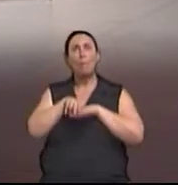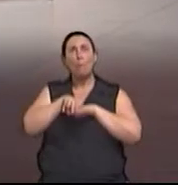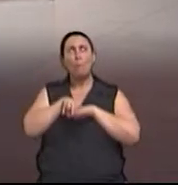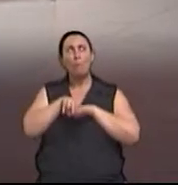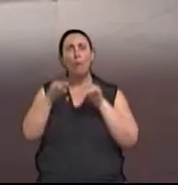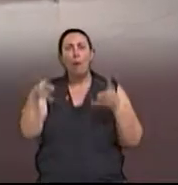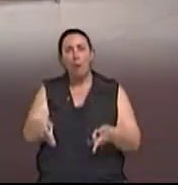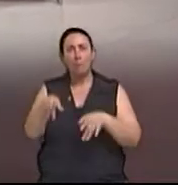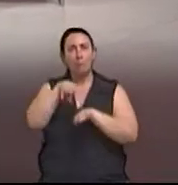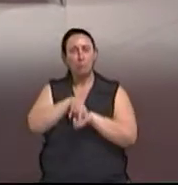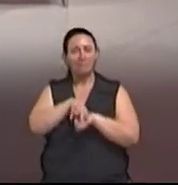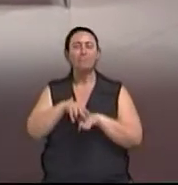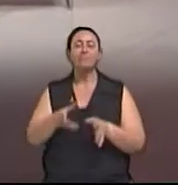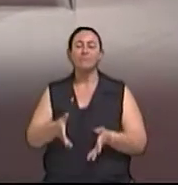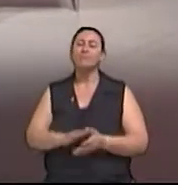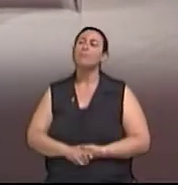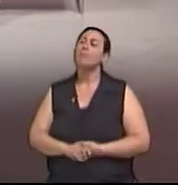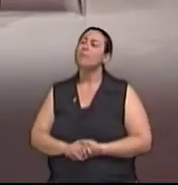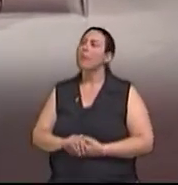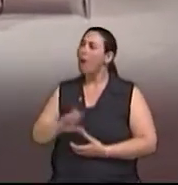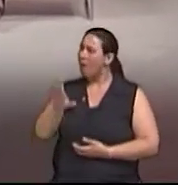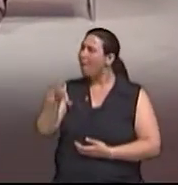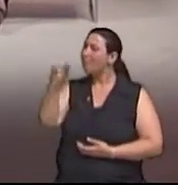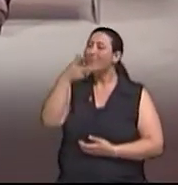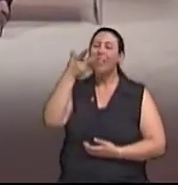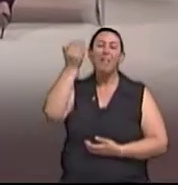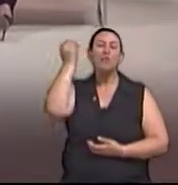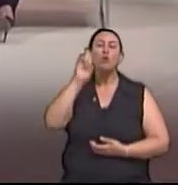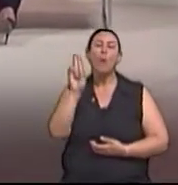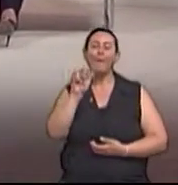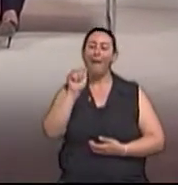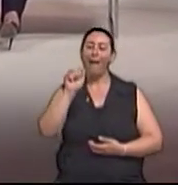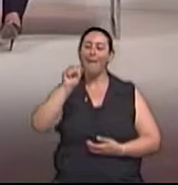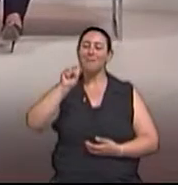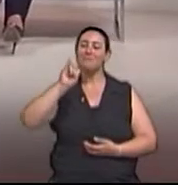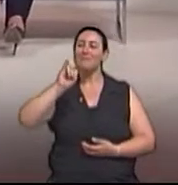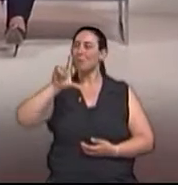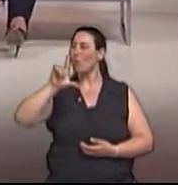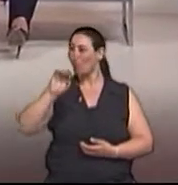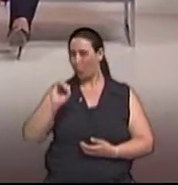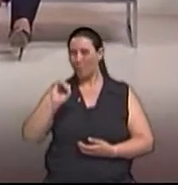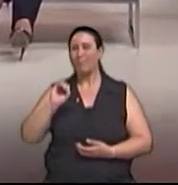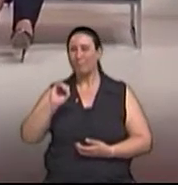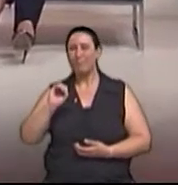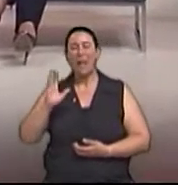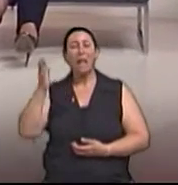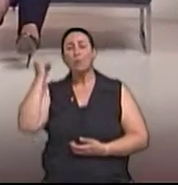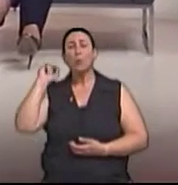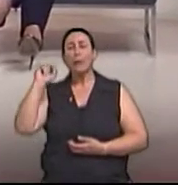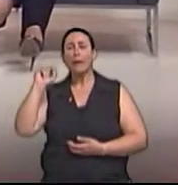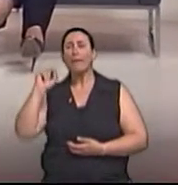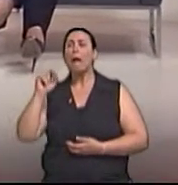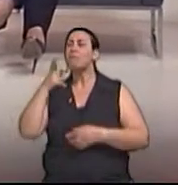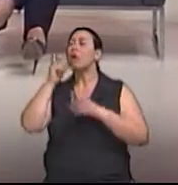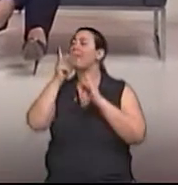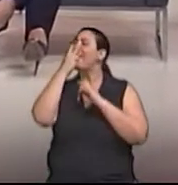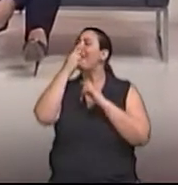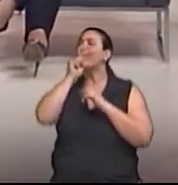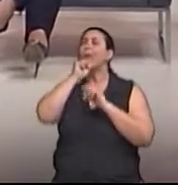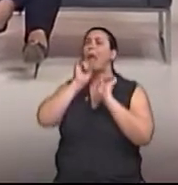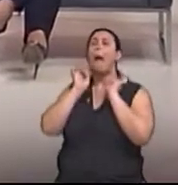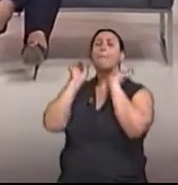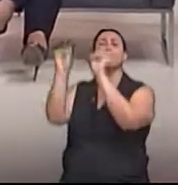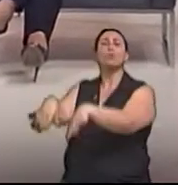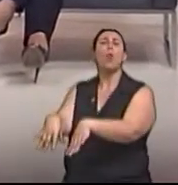conhecimento anterior que chamavam de asilo inclusive que seria assim trazia aquele estigma do abandonado pela